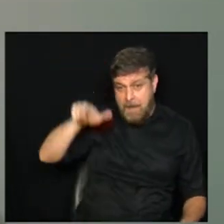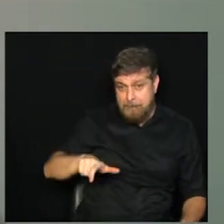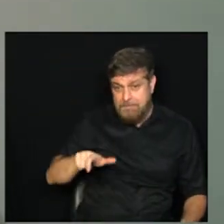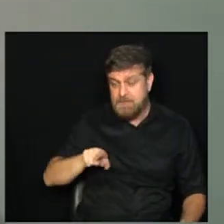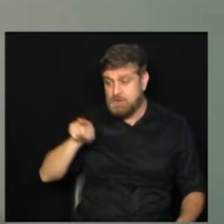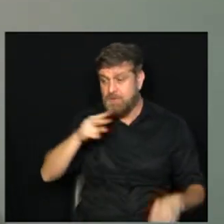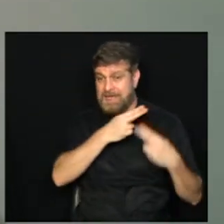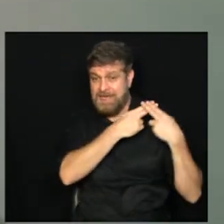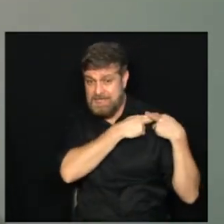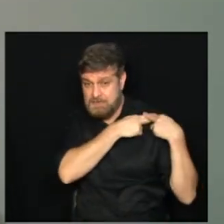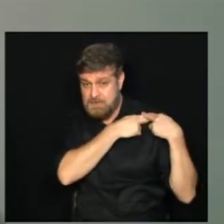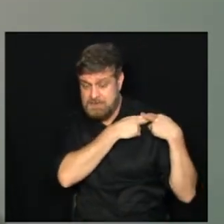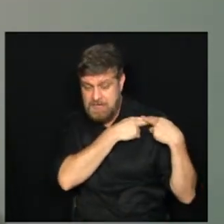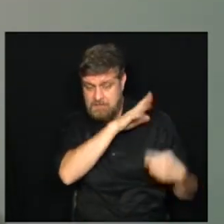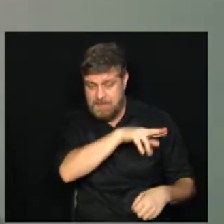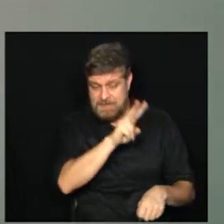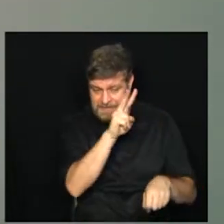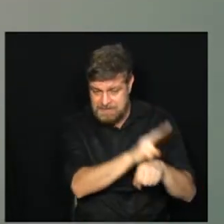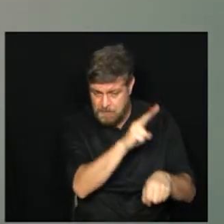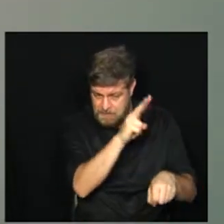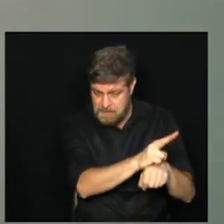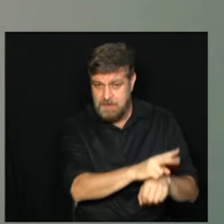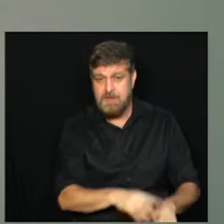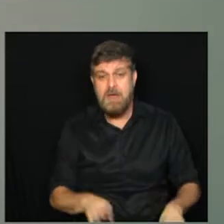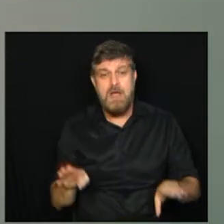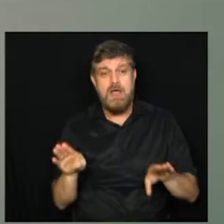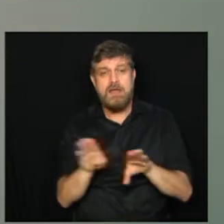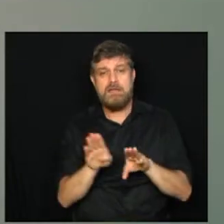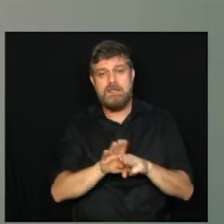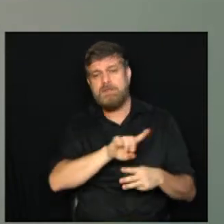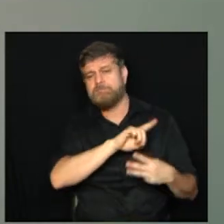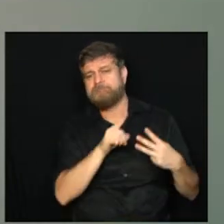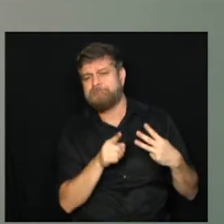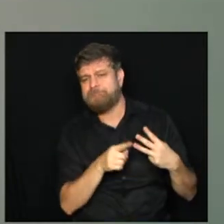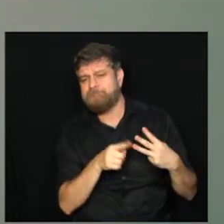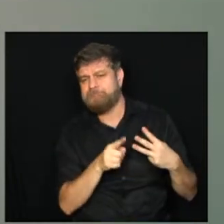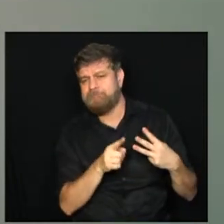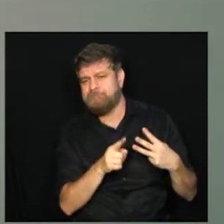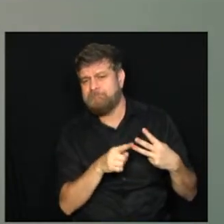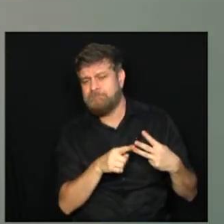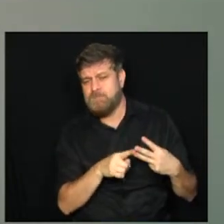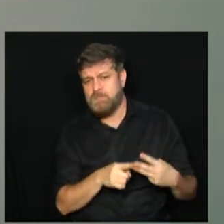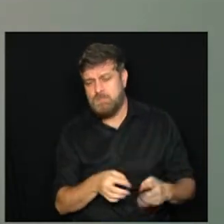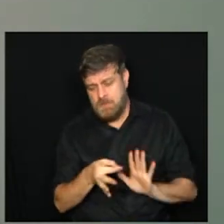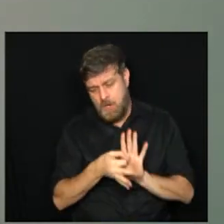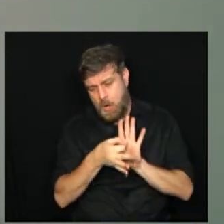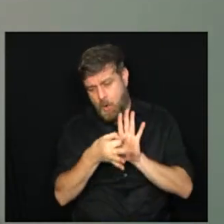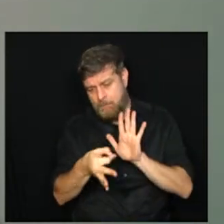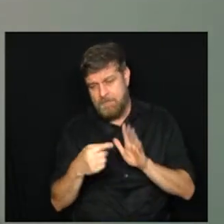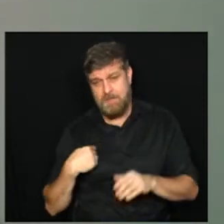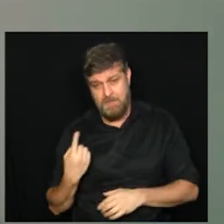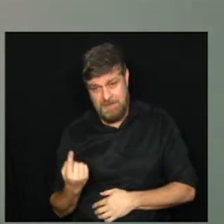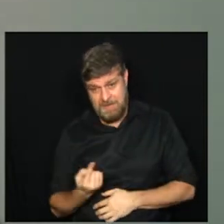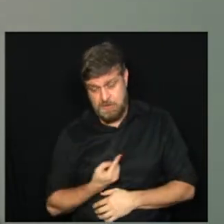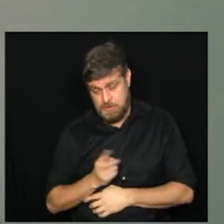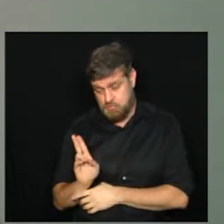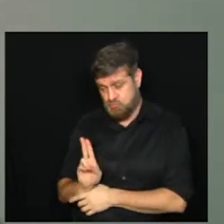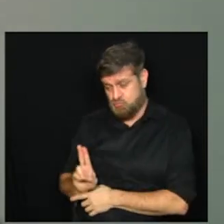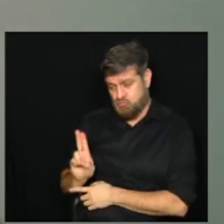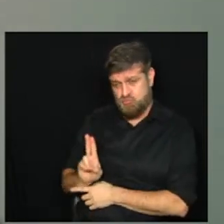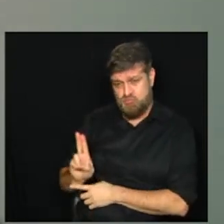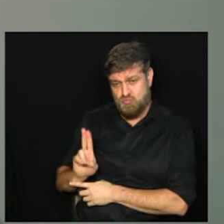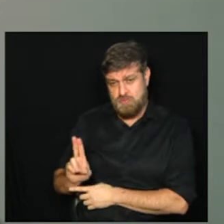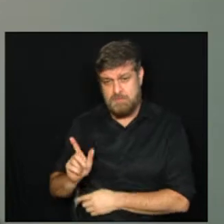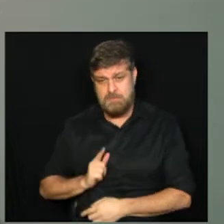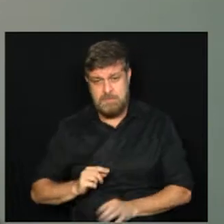que cuidam das crianças, e também uma outra visão que a gente usou, que o próprio